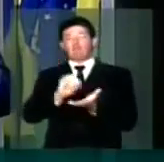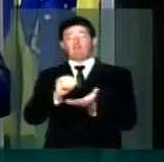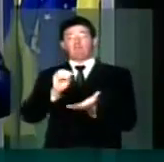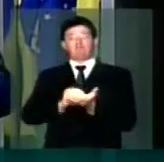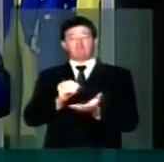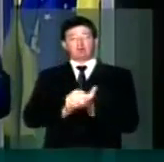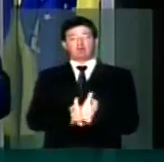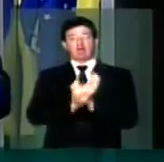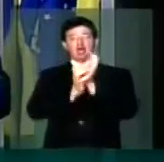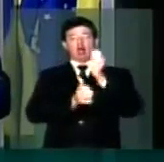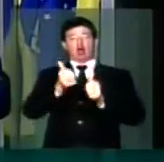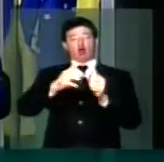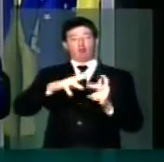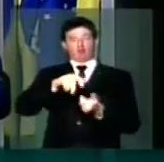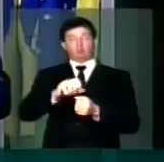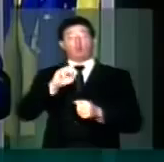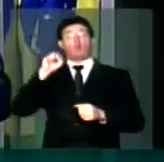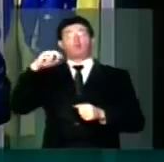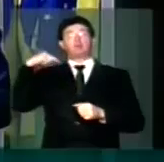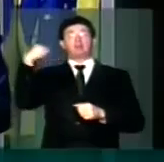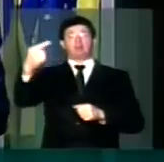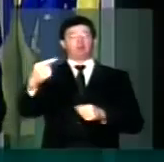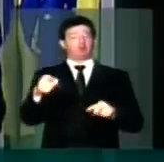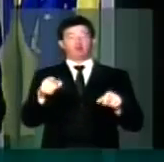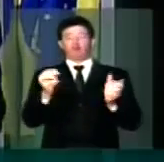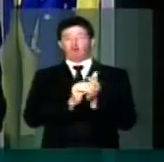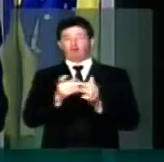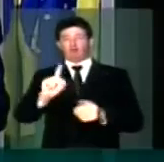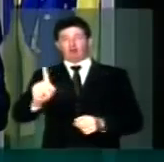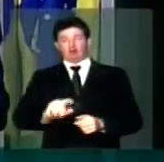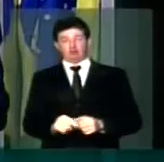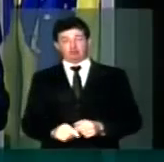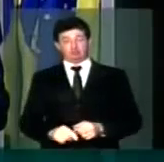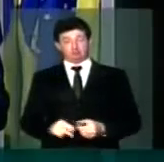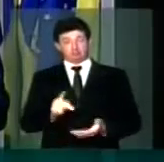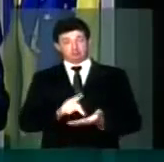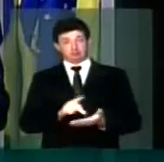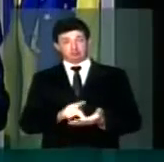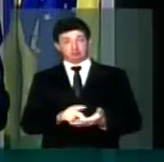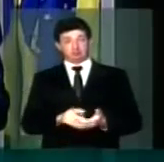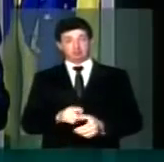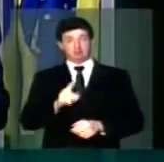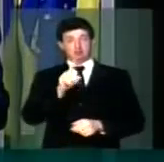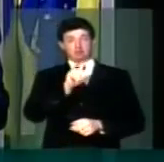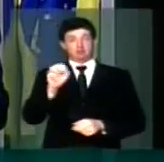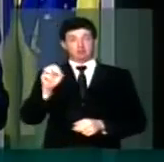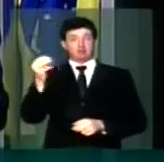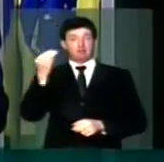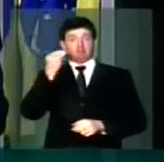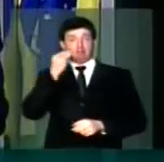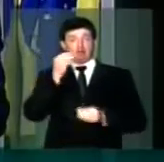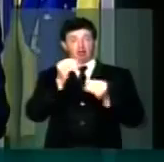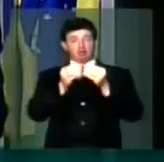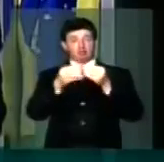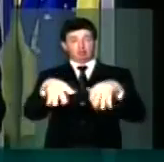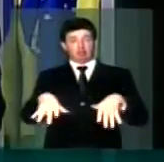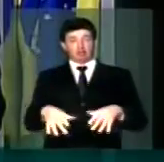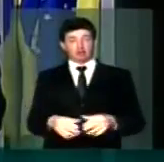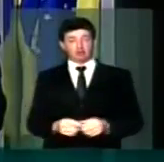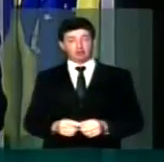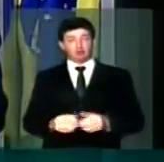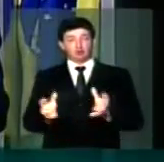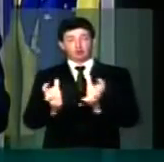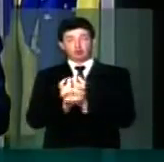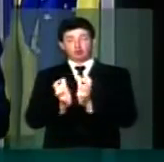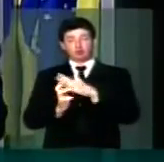na Copa, nem depois dela. A verdade são 100 bilhões de prejuízos de um